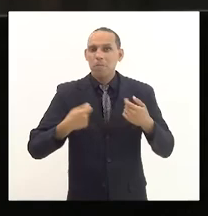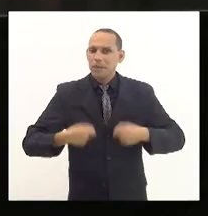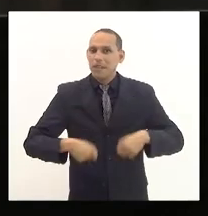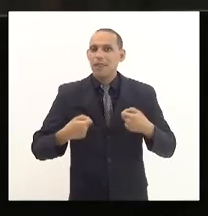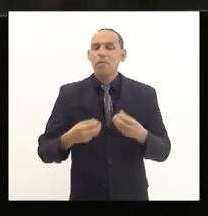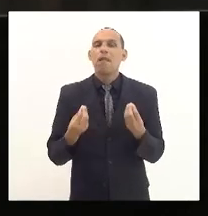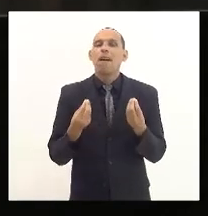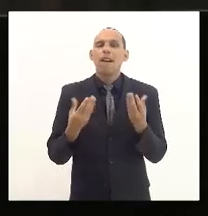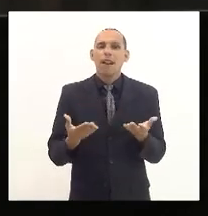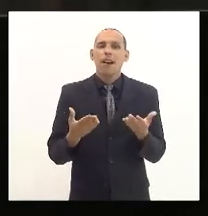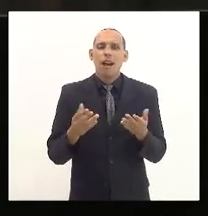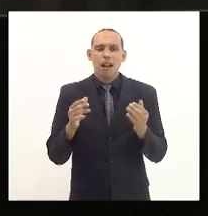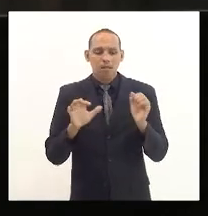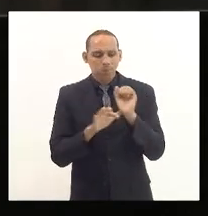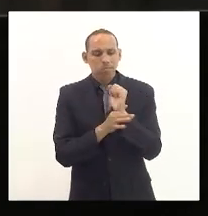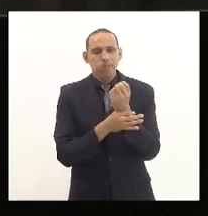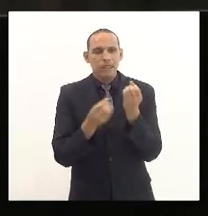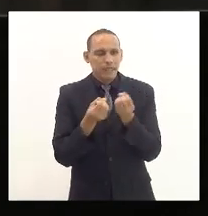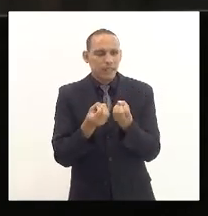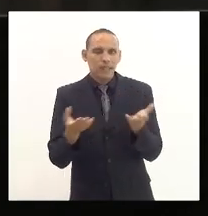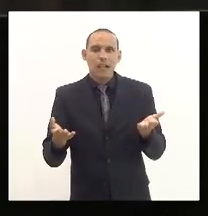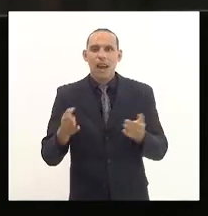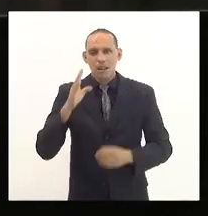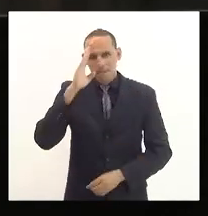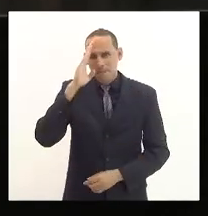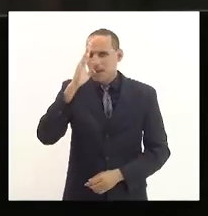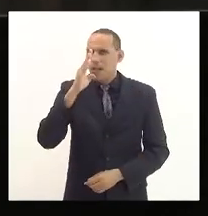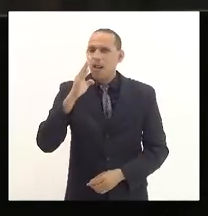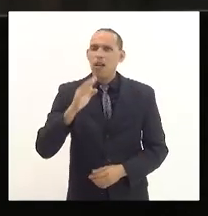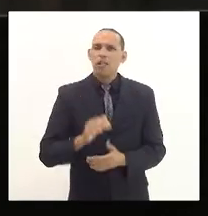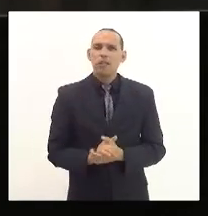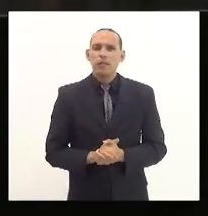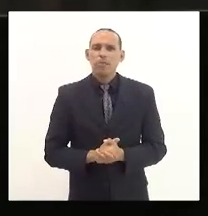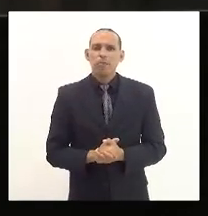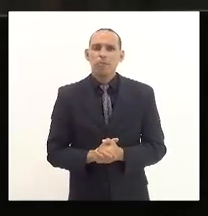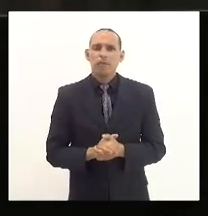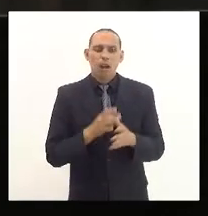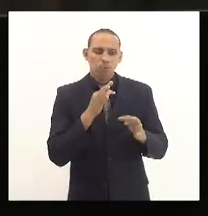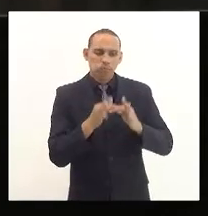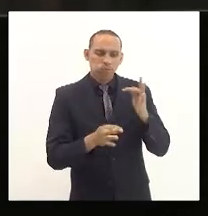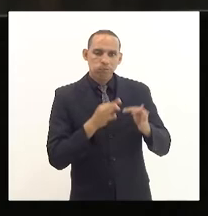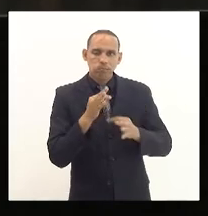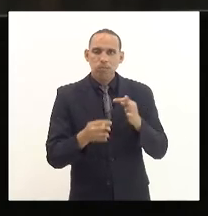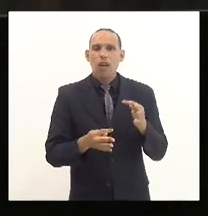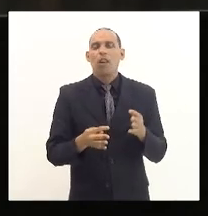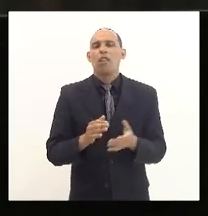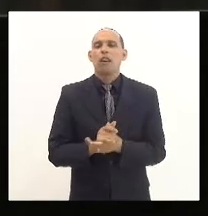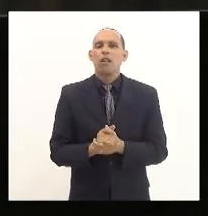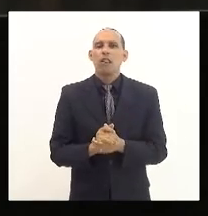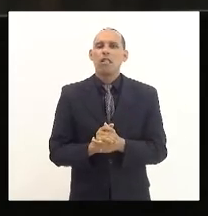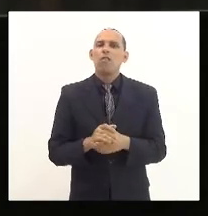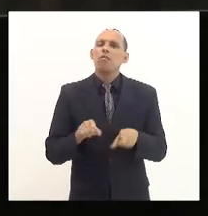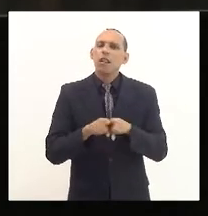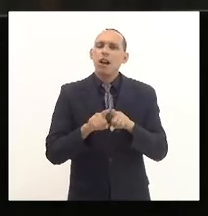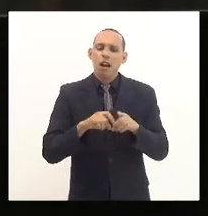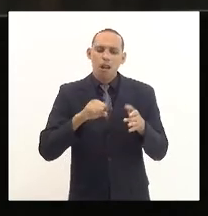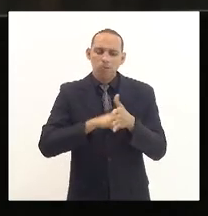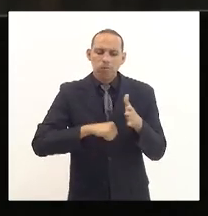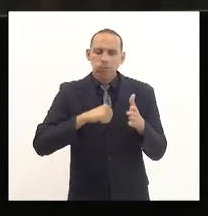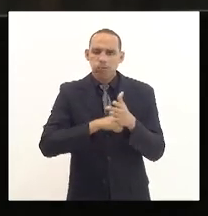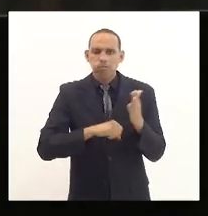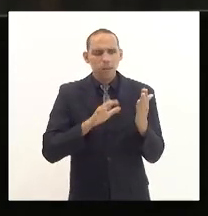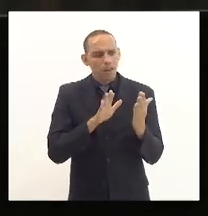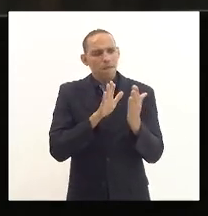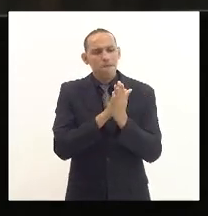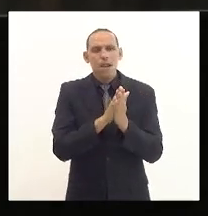garantir essa prioridade absoluta desde o trato e no combate e enfrentamento a todo tipo de